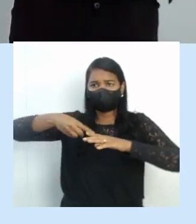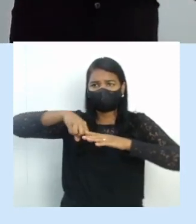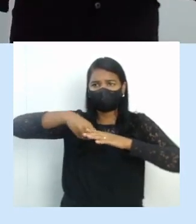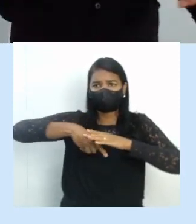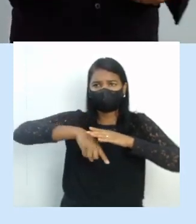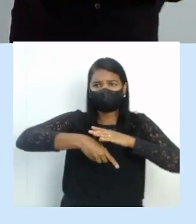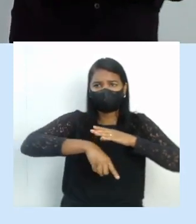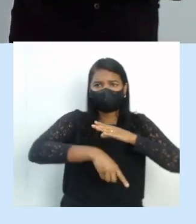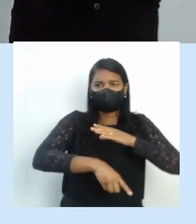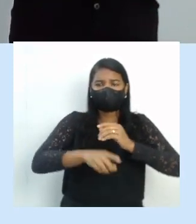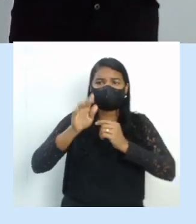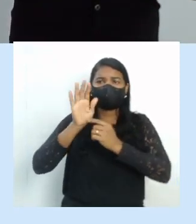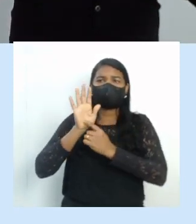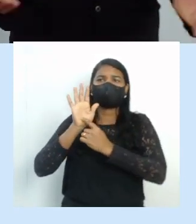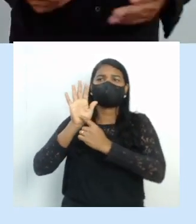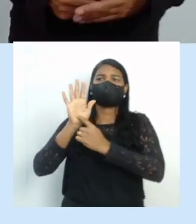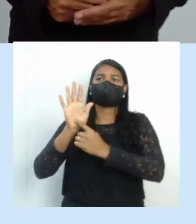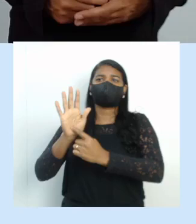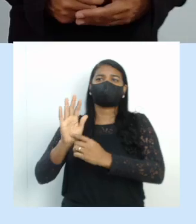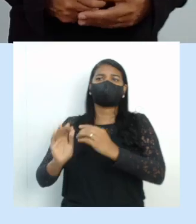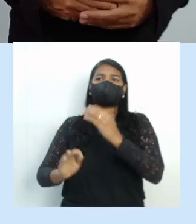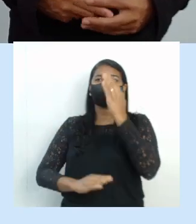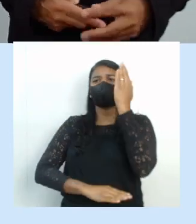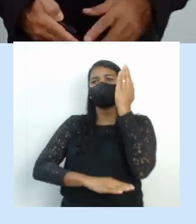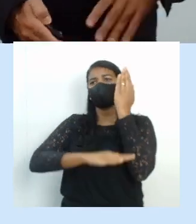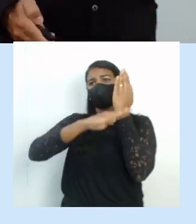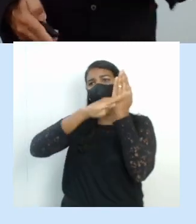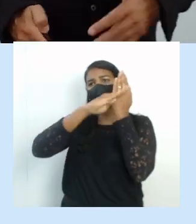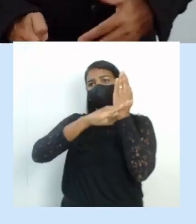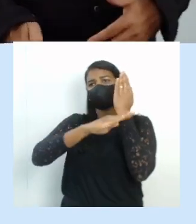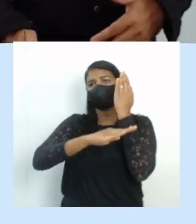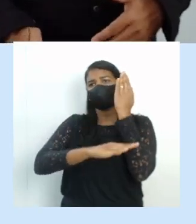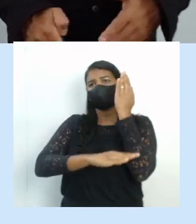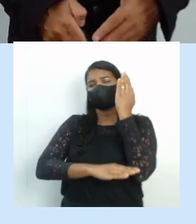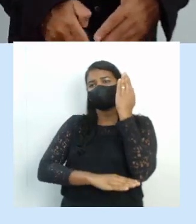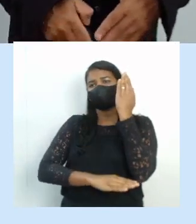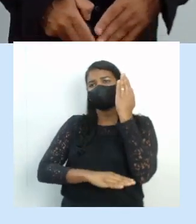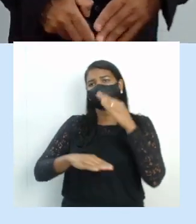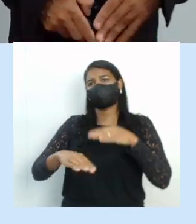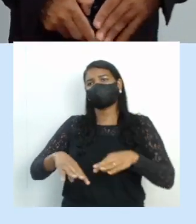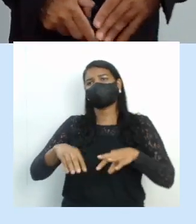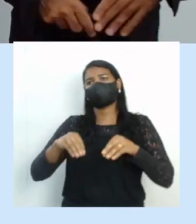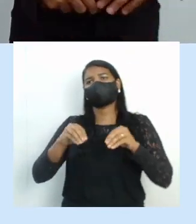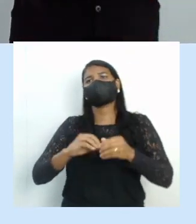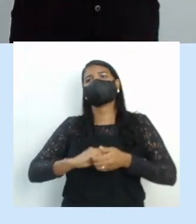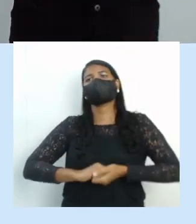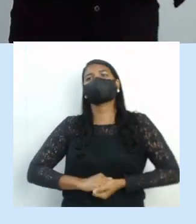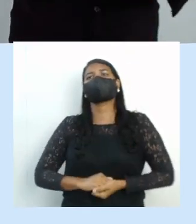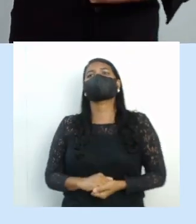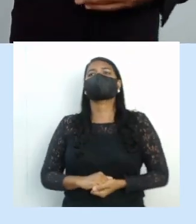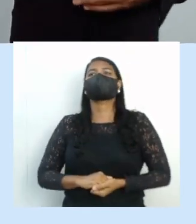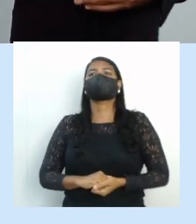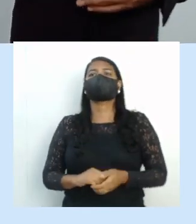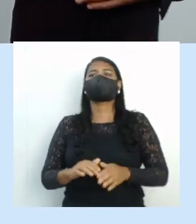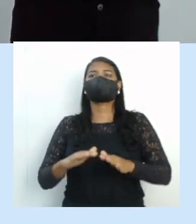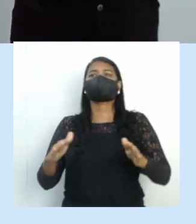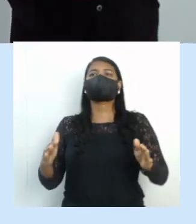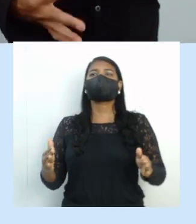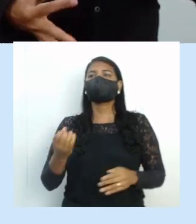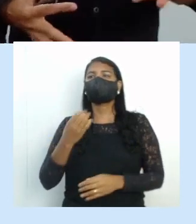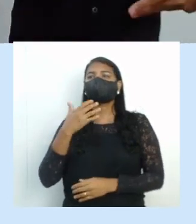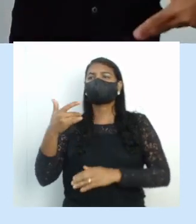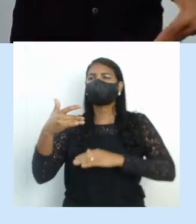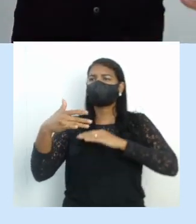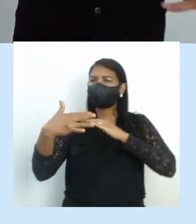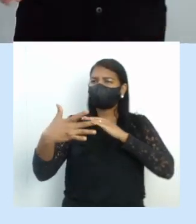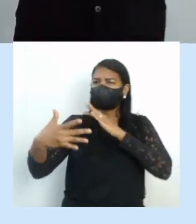que apresentam elevadas temperaturas e alta pressão interna. Bom, aí